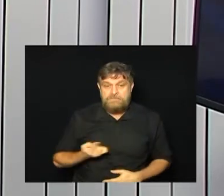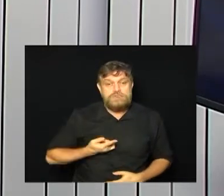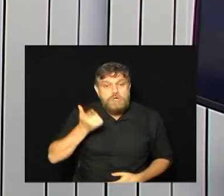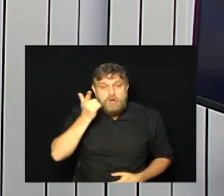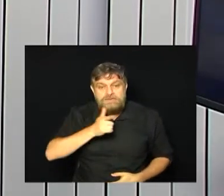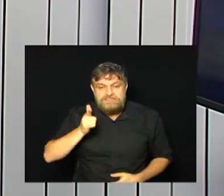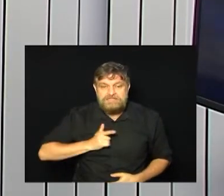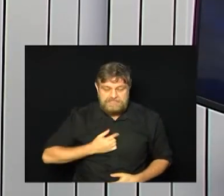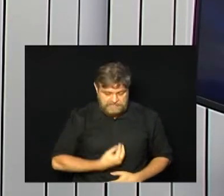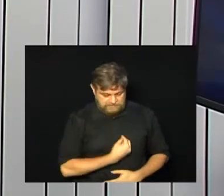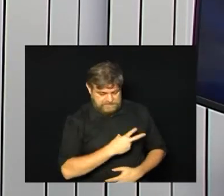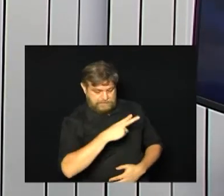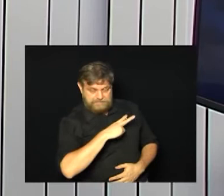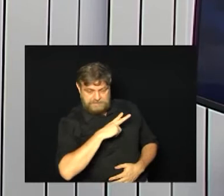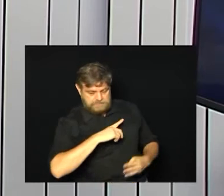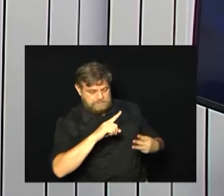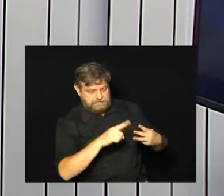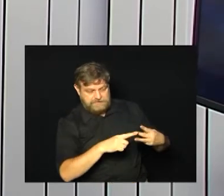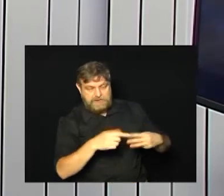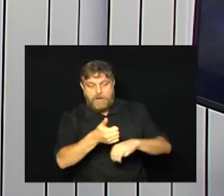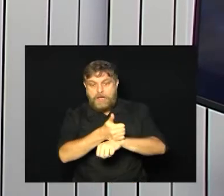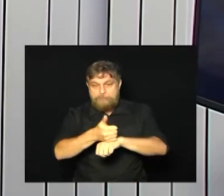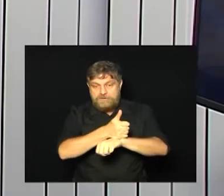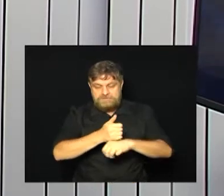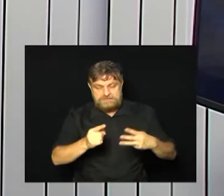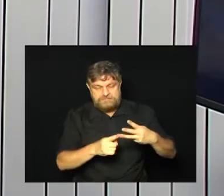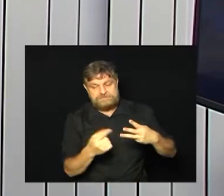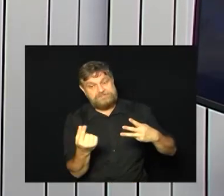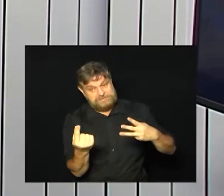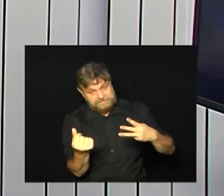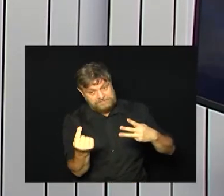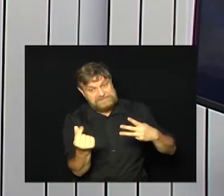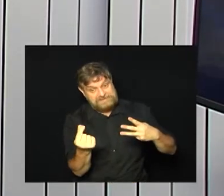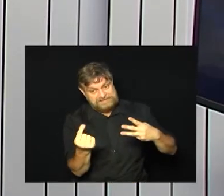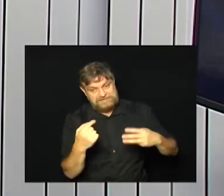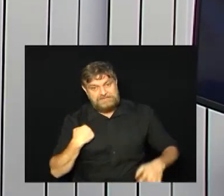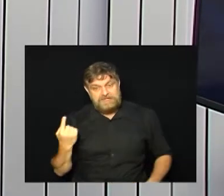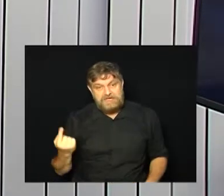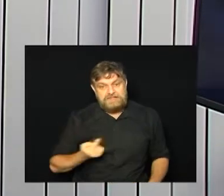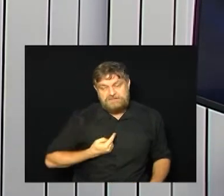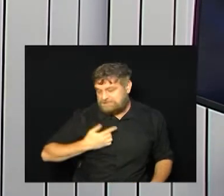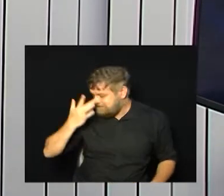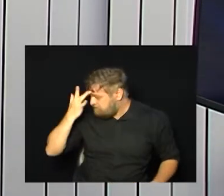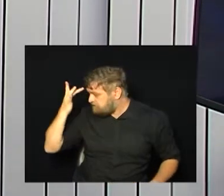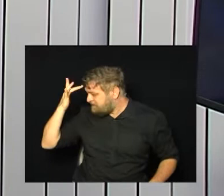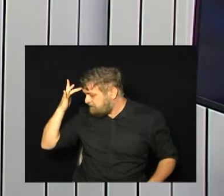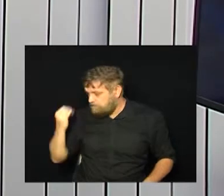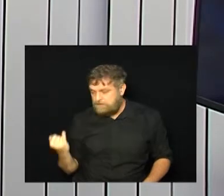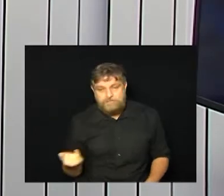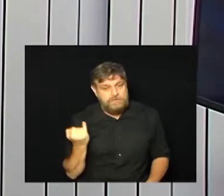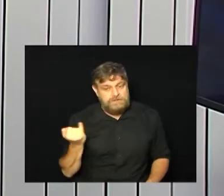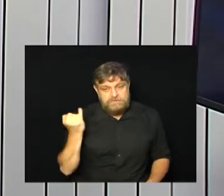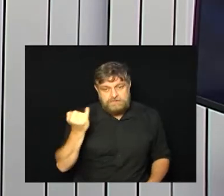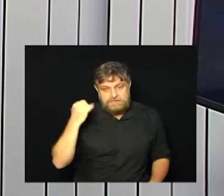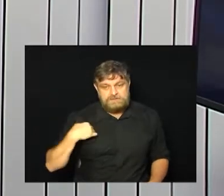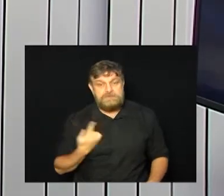equilibrar a questão da vida pessoal com a carreira, vida financeira, o nosso lado mental, que é muito importante para a